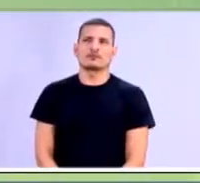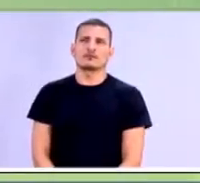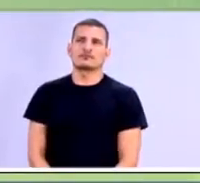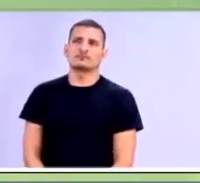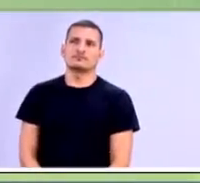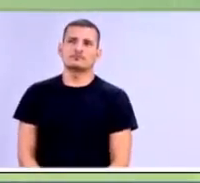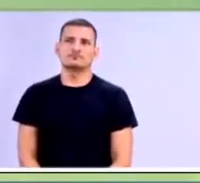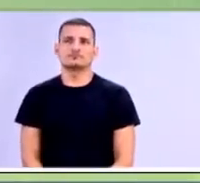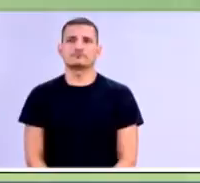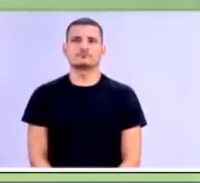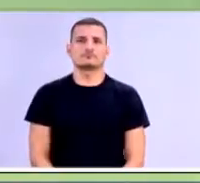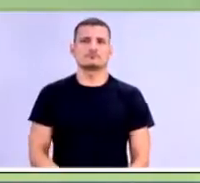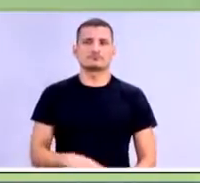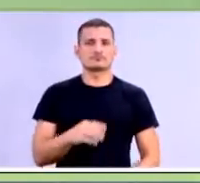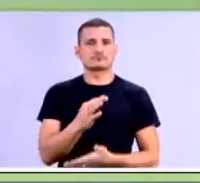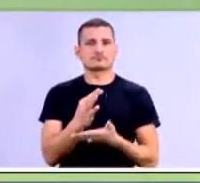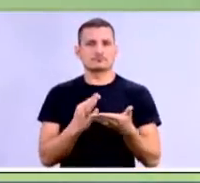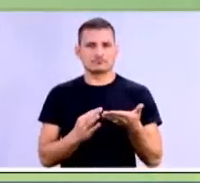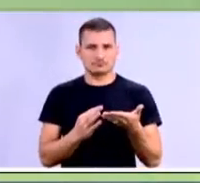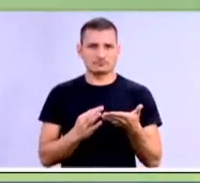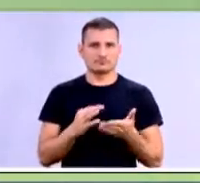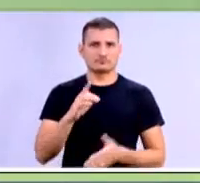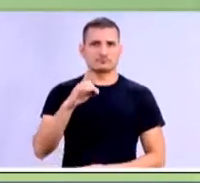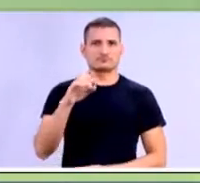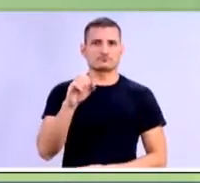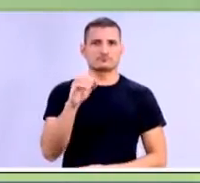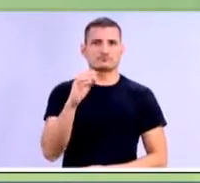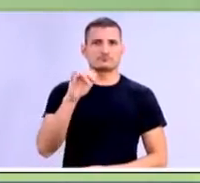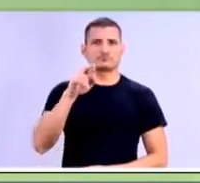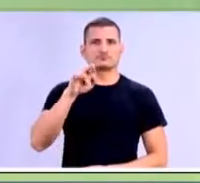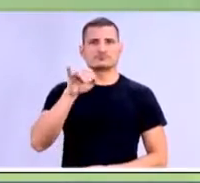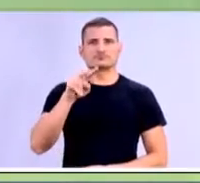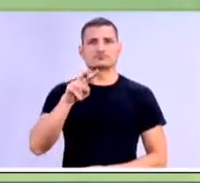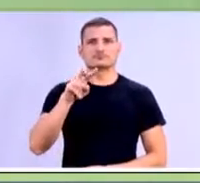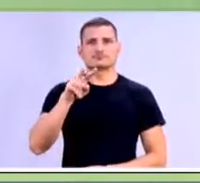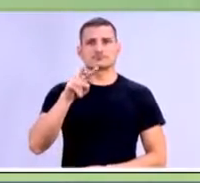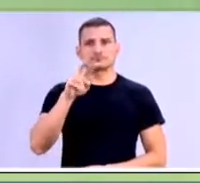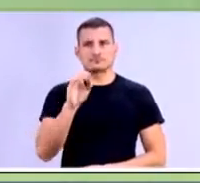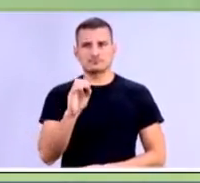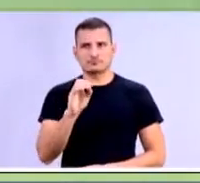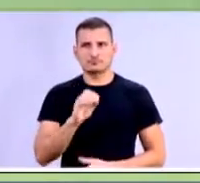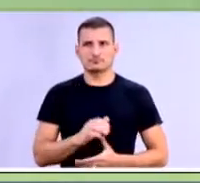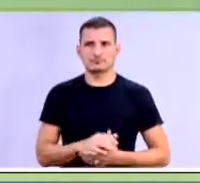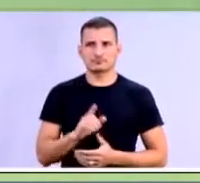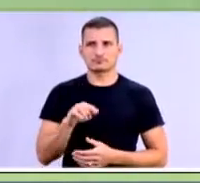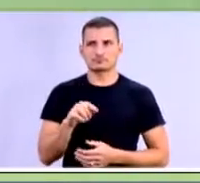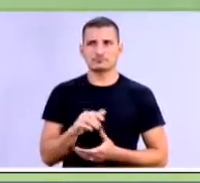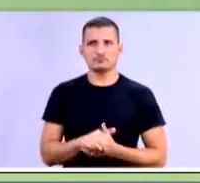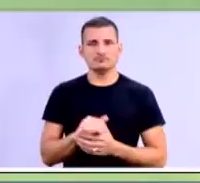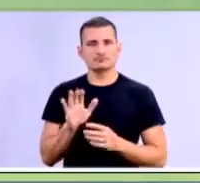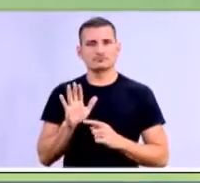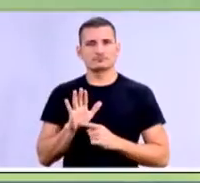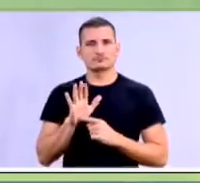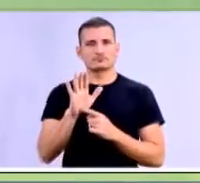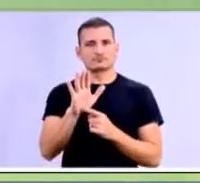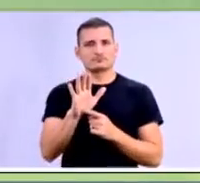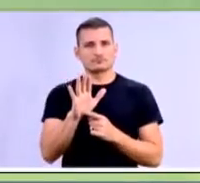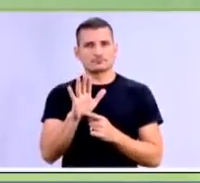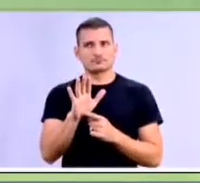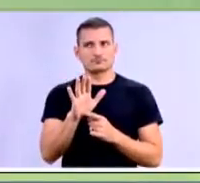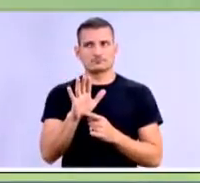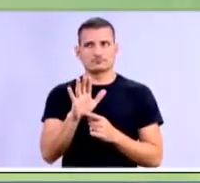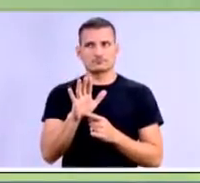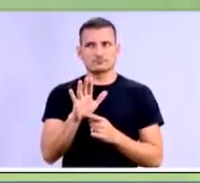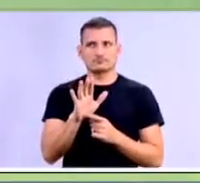é um texto descritivo? Estático. Descrever é representar